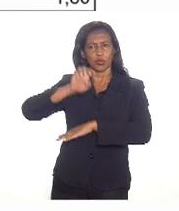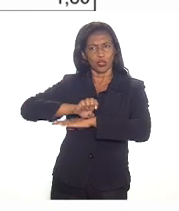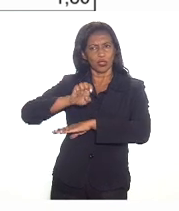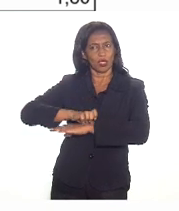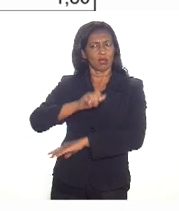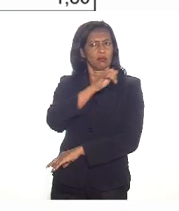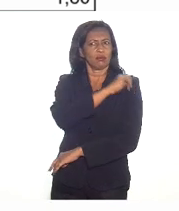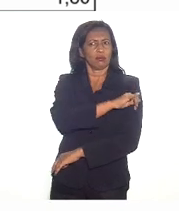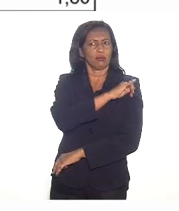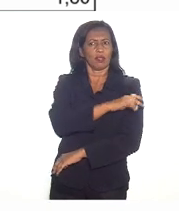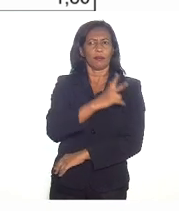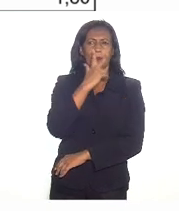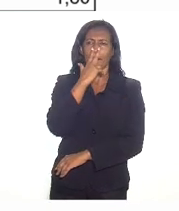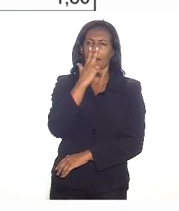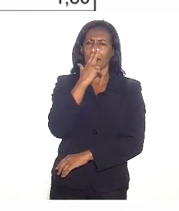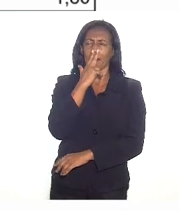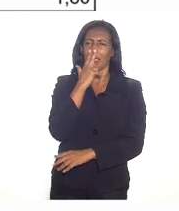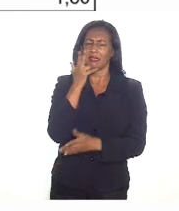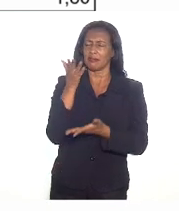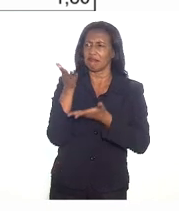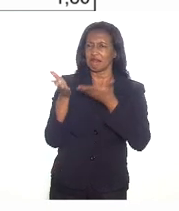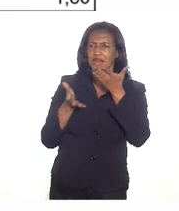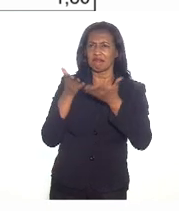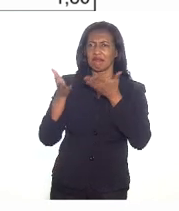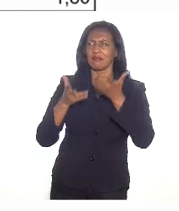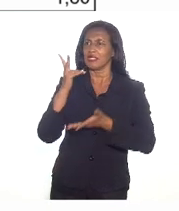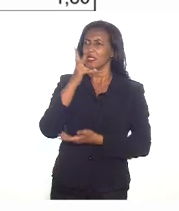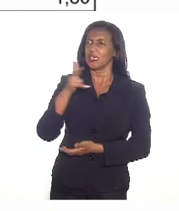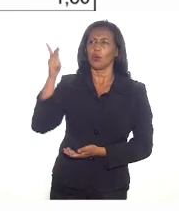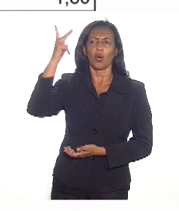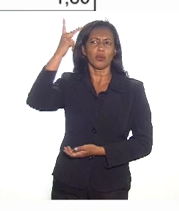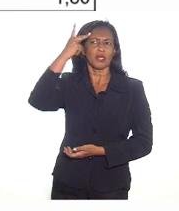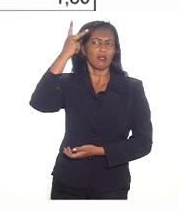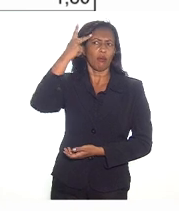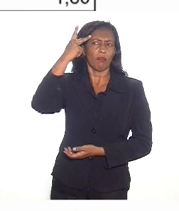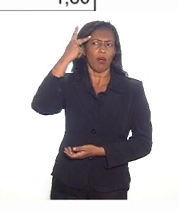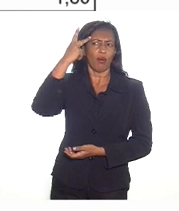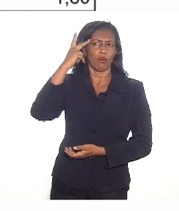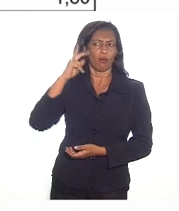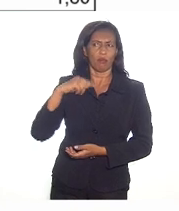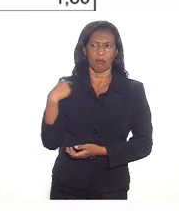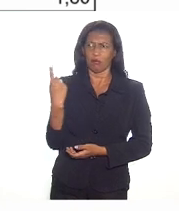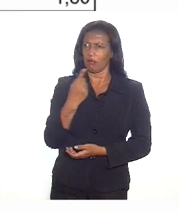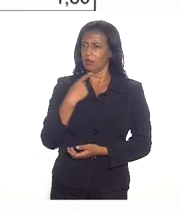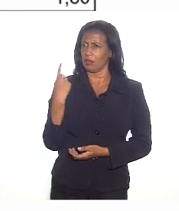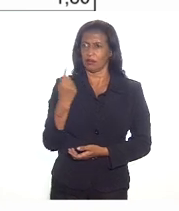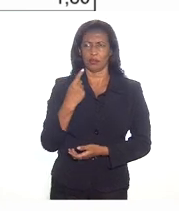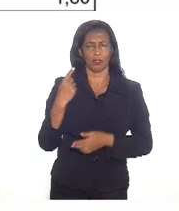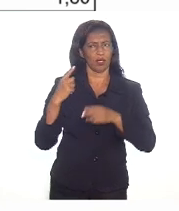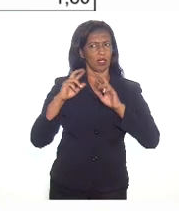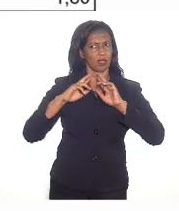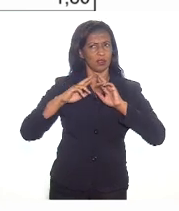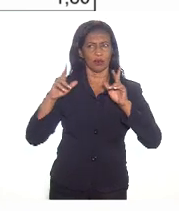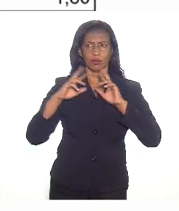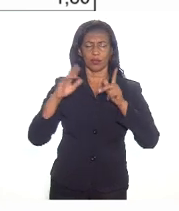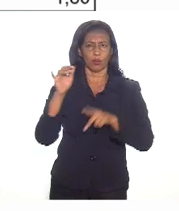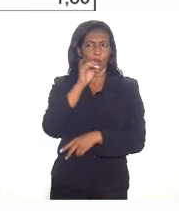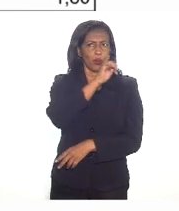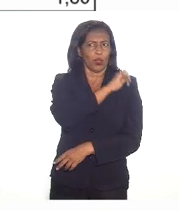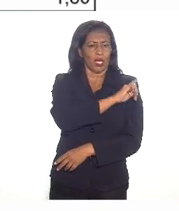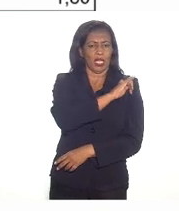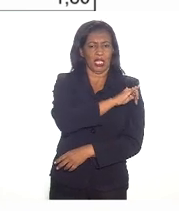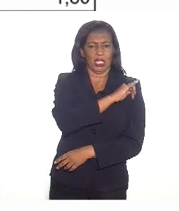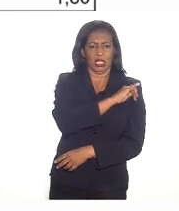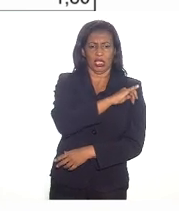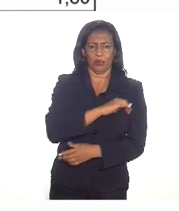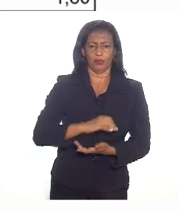é tratado meio que parecido com São Paulo, né? E nós não somos, como a gente viu na tabela anterior, não somos mais um estado rico. Por exemplo,